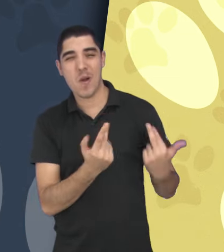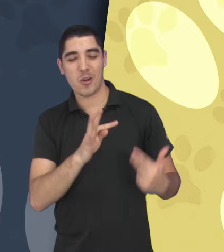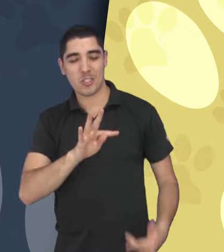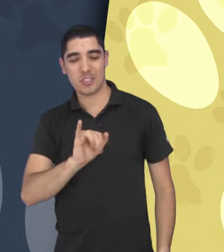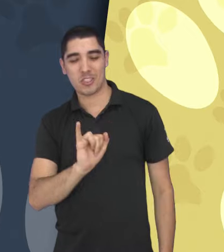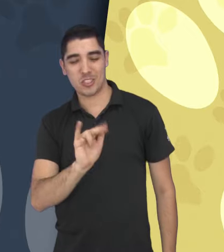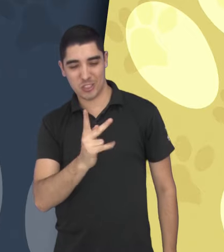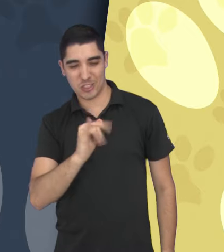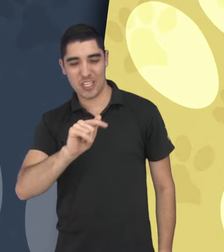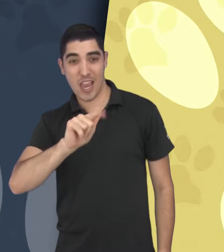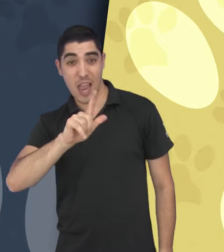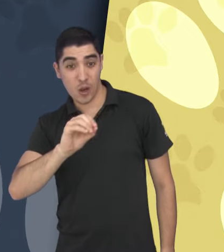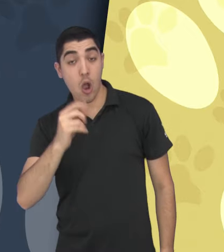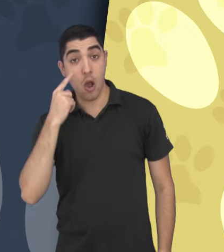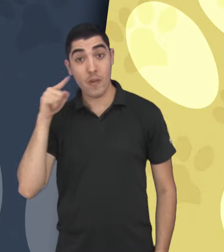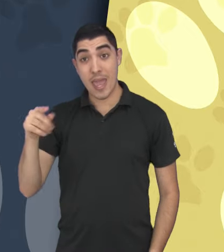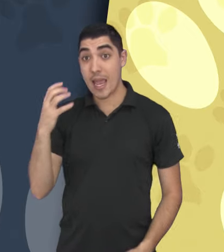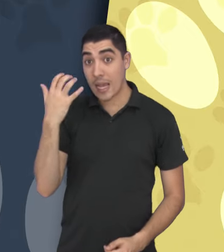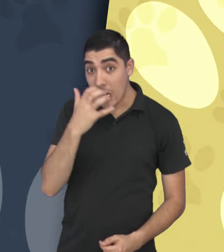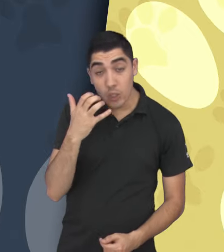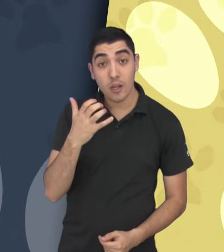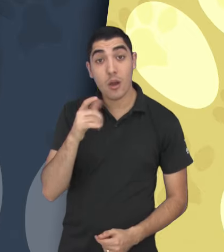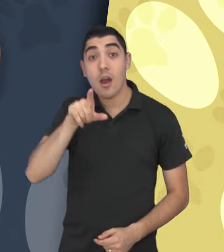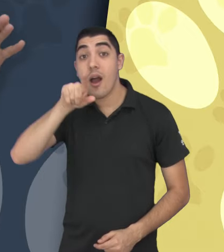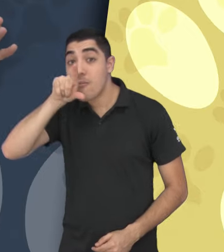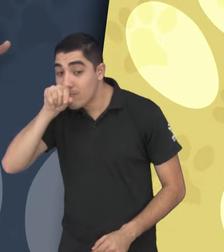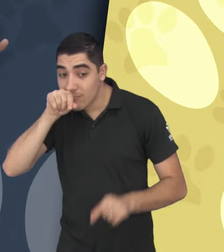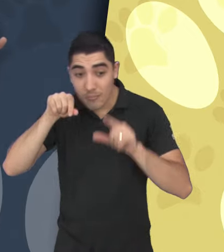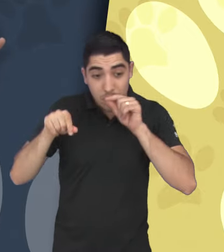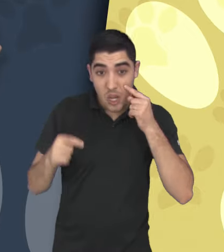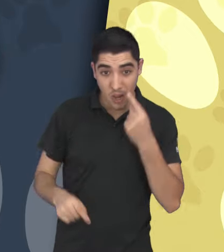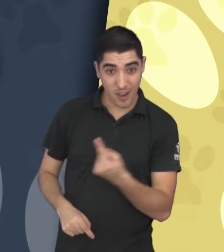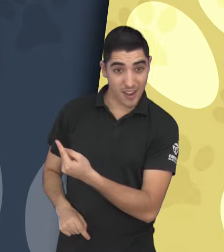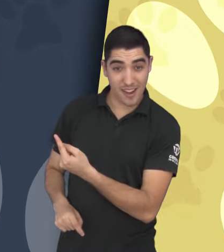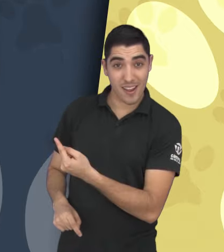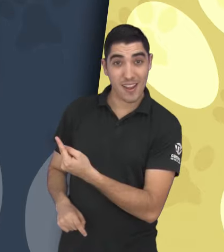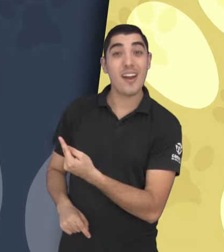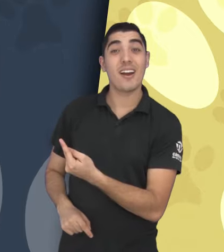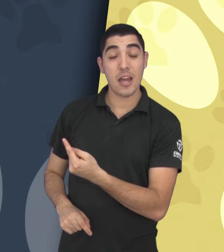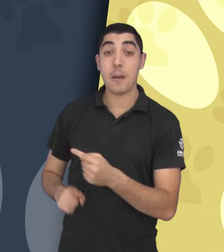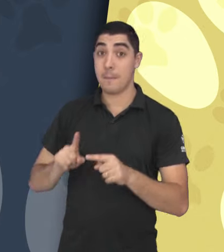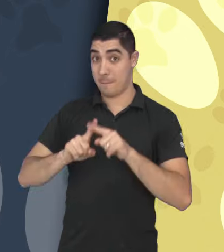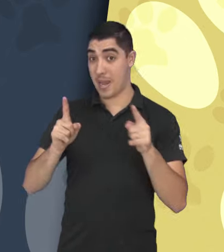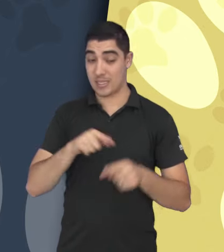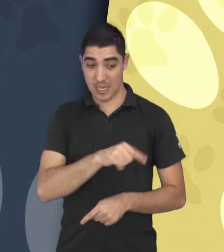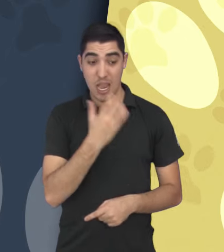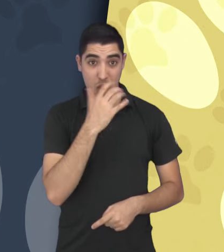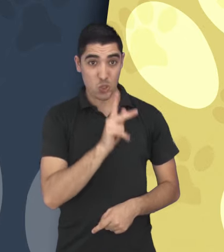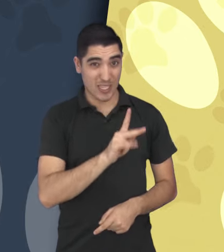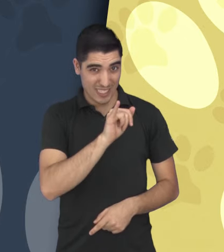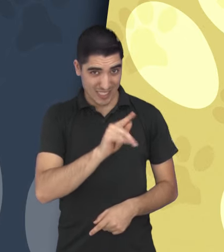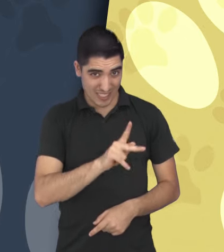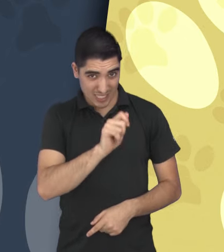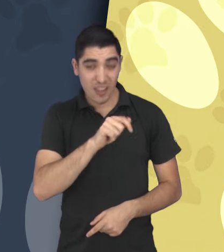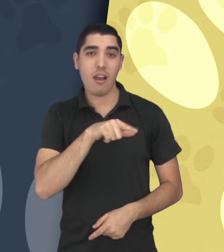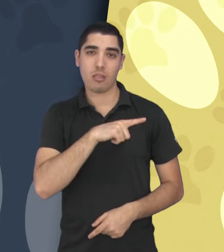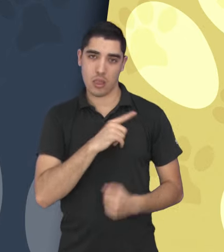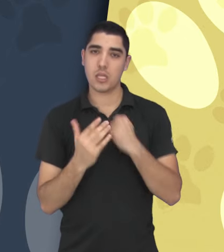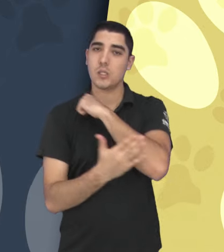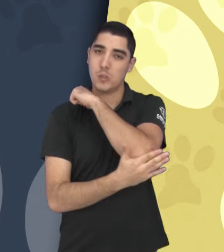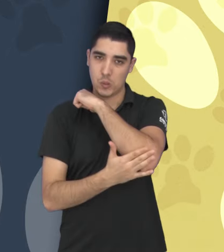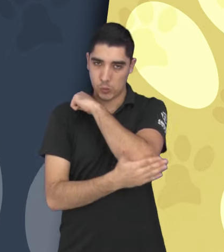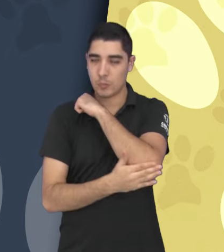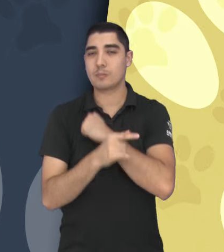mas tem calopsitas. E chegou por aí, viu? Porque a Kika tem ciúmes e ela não gosta de muitos pets em casa,